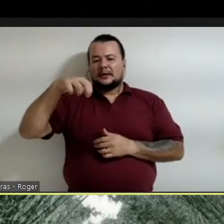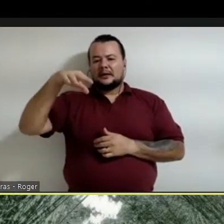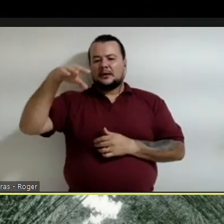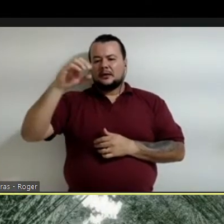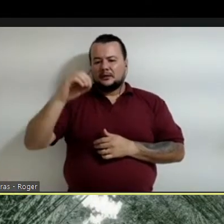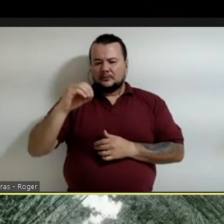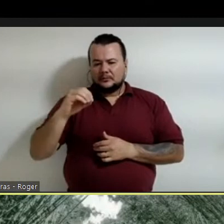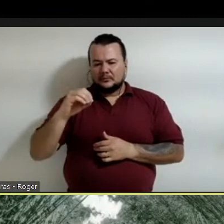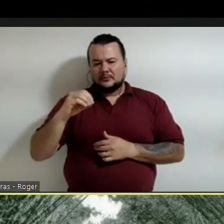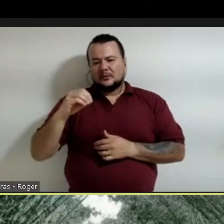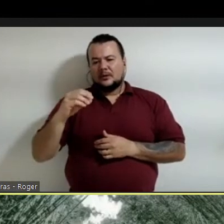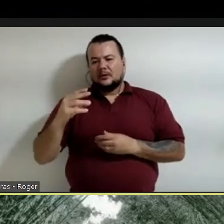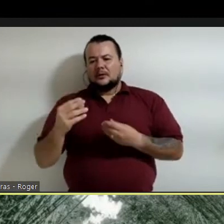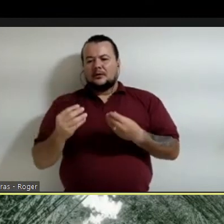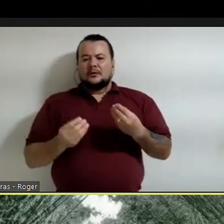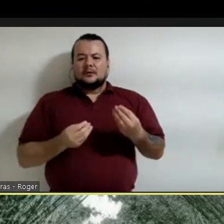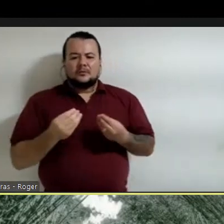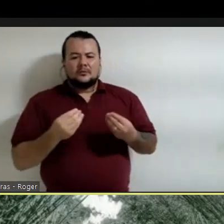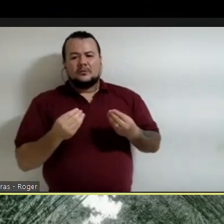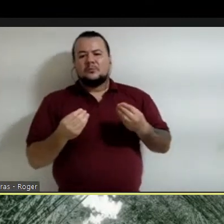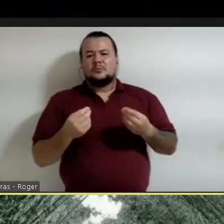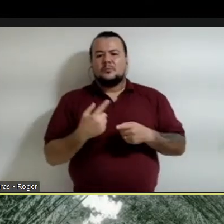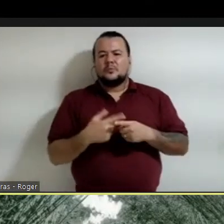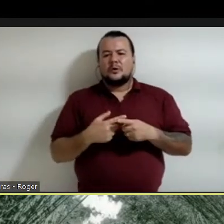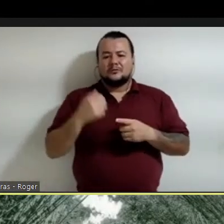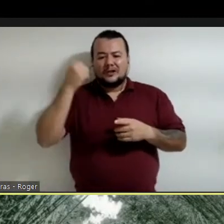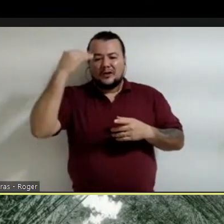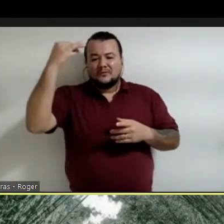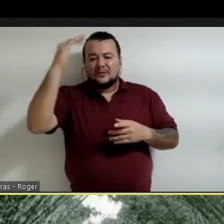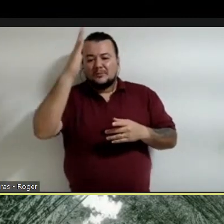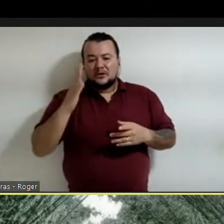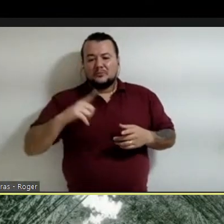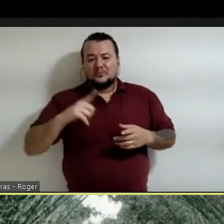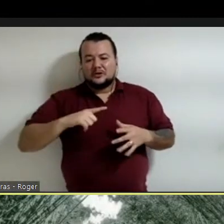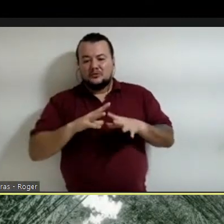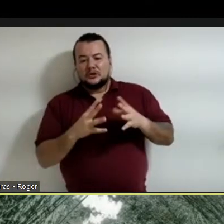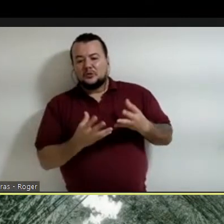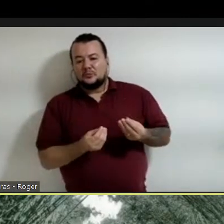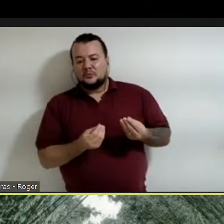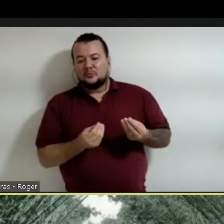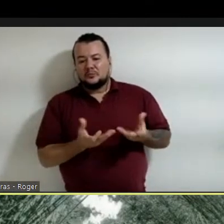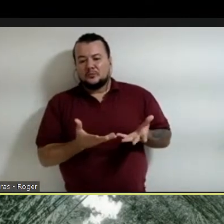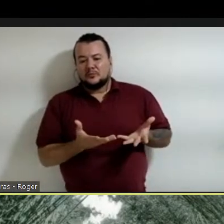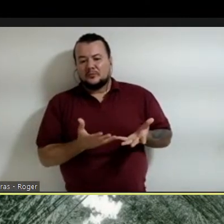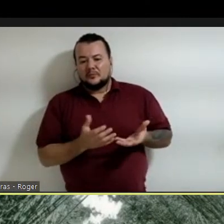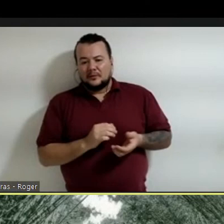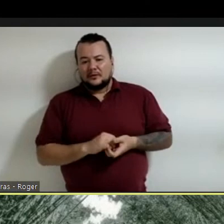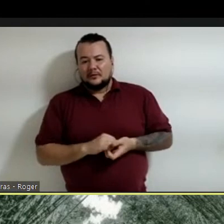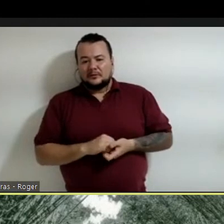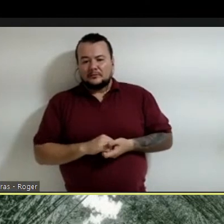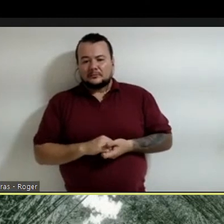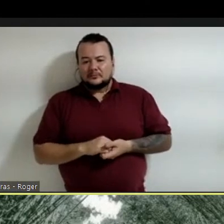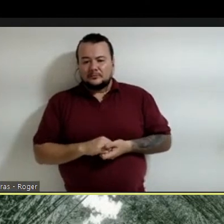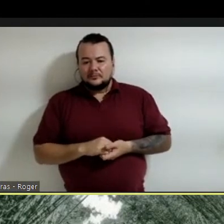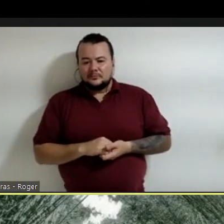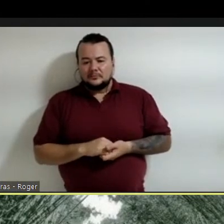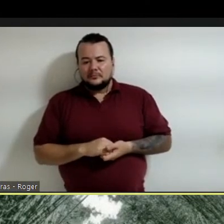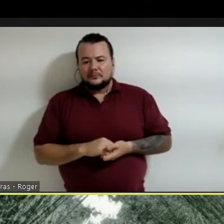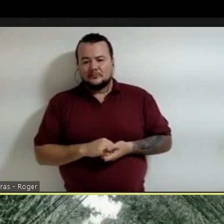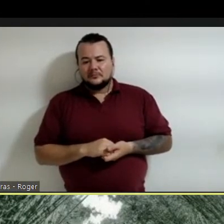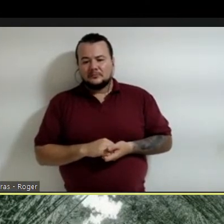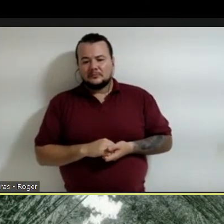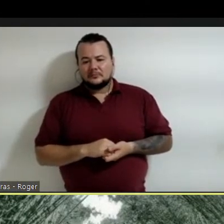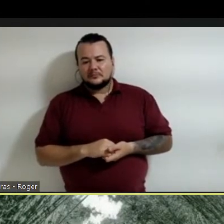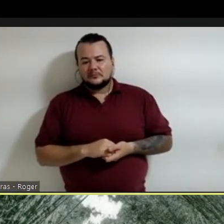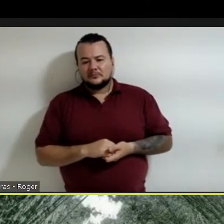adquiriu fora do continente. Mais do que isso, um dia eu fiz uma conversa